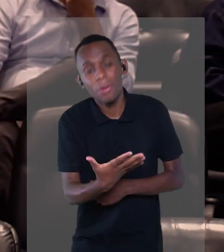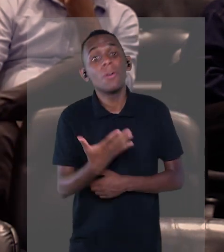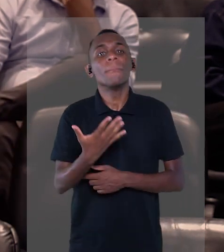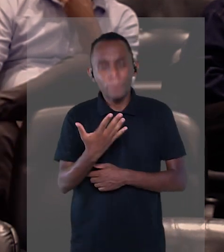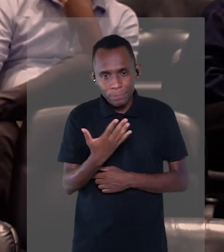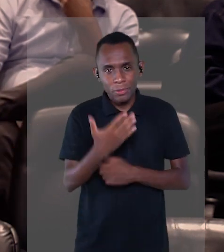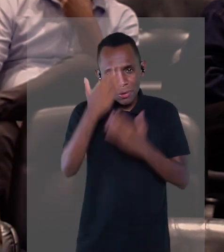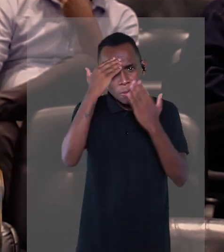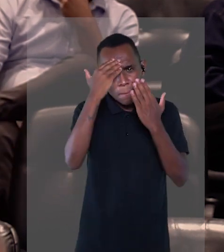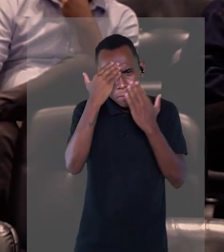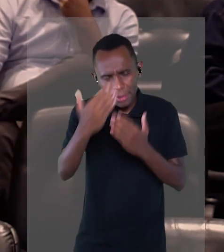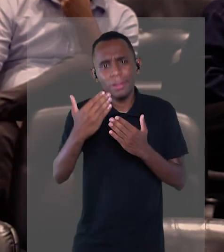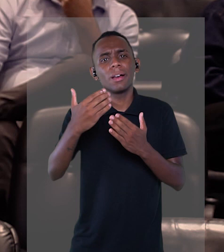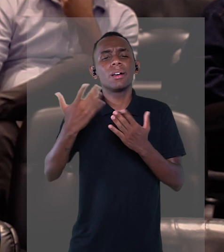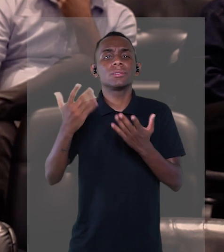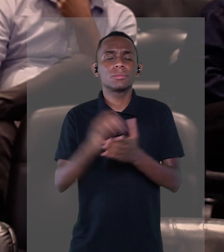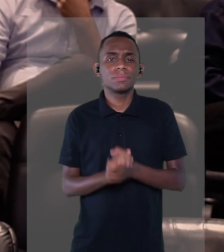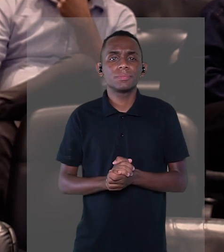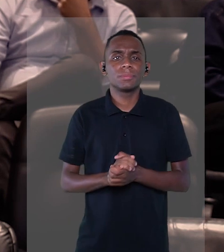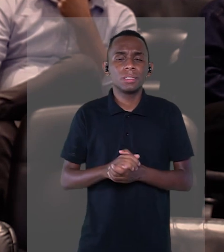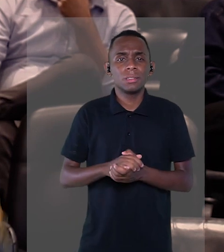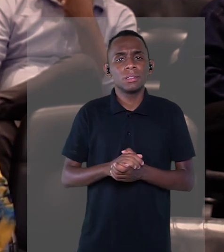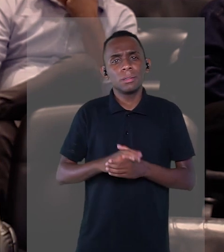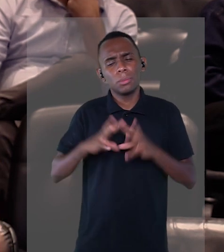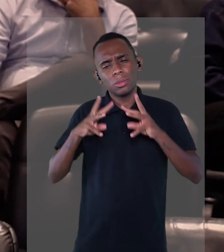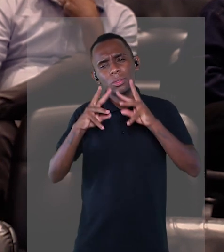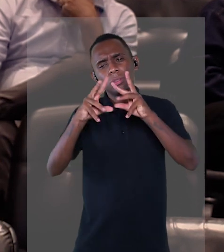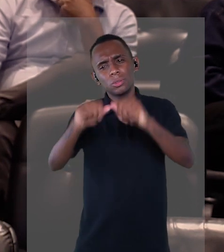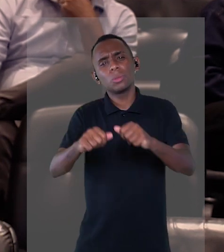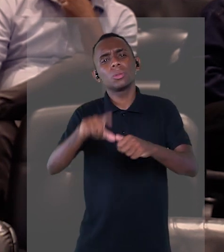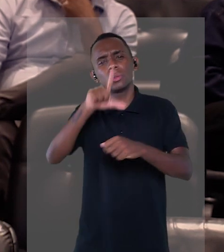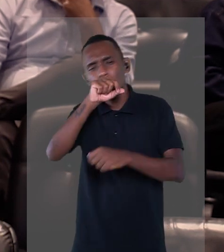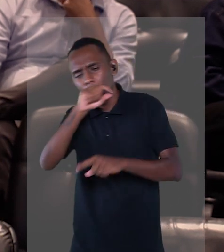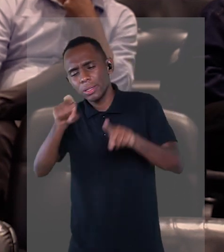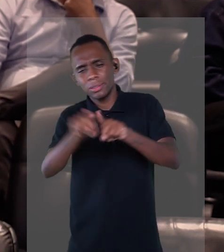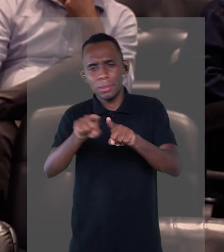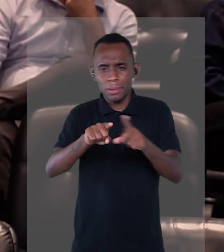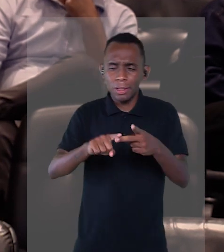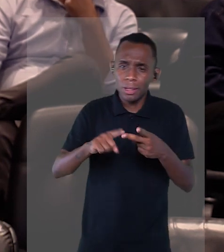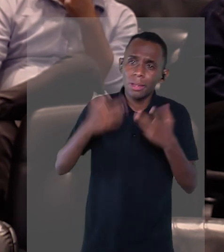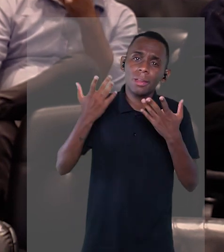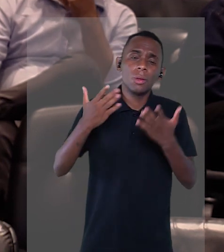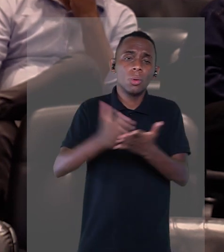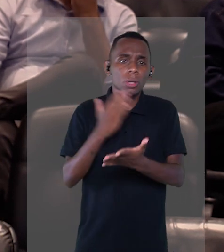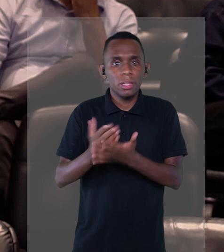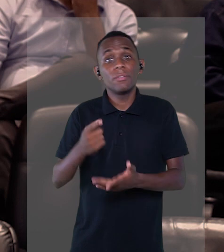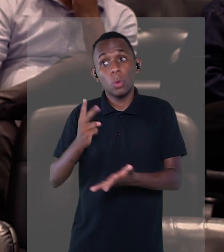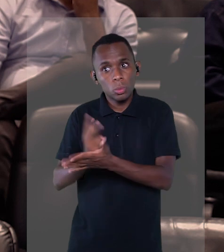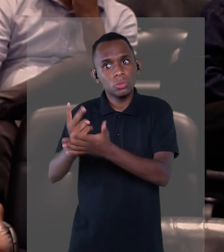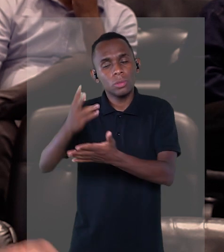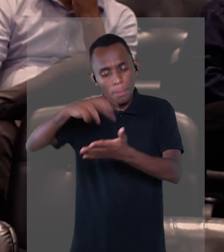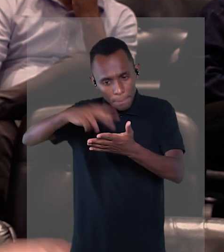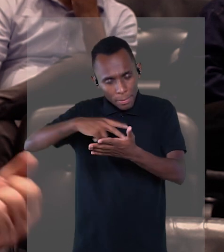obrigada pela Folha, pelo Twitter e pelos livros que agora eu vou ler também com muita